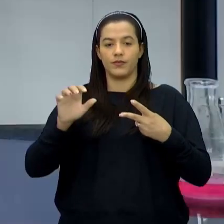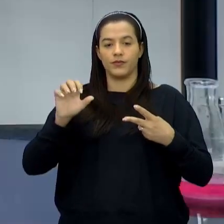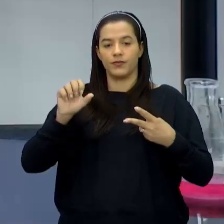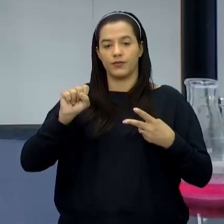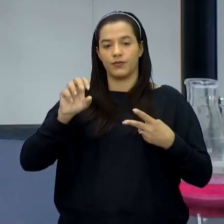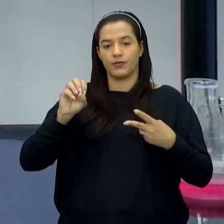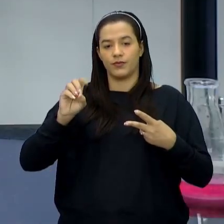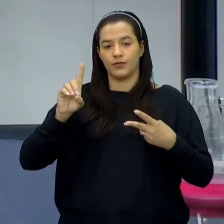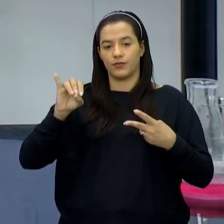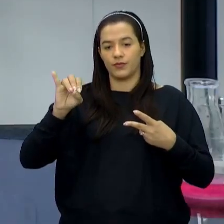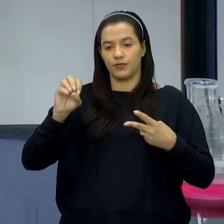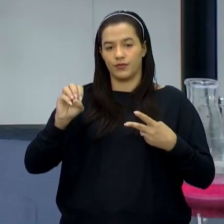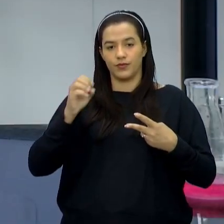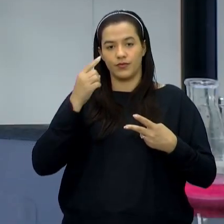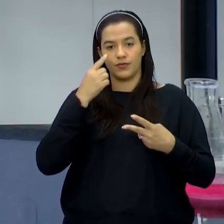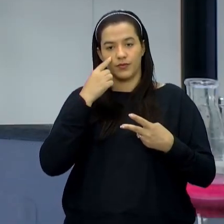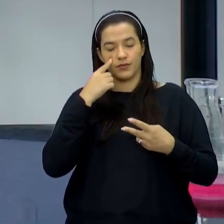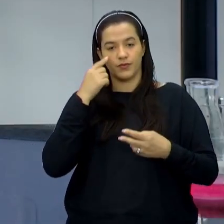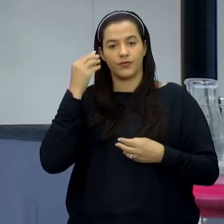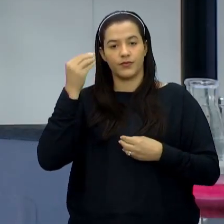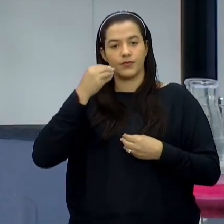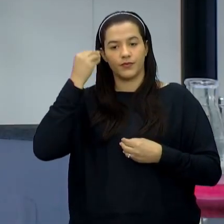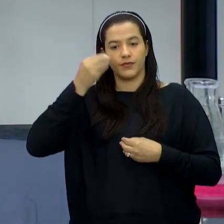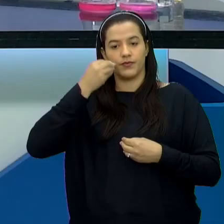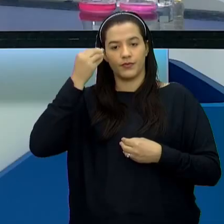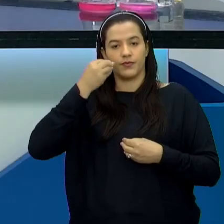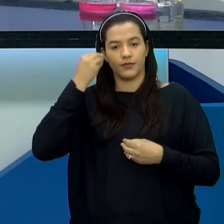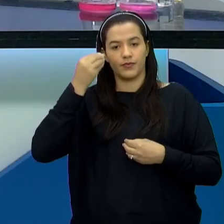Então, vamos fazer a experiência.